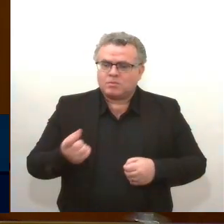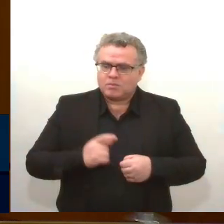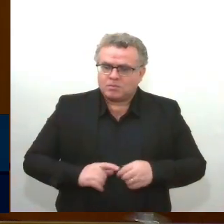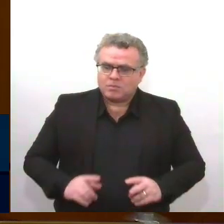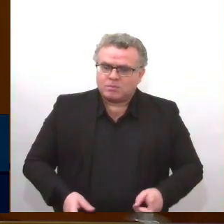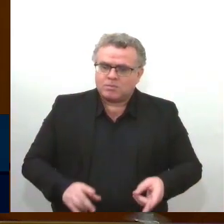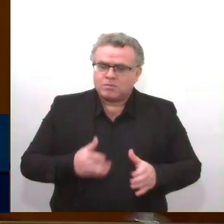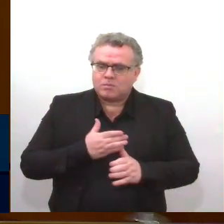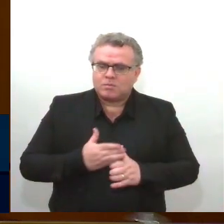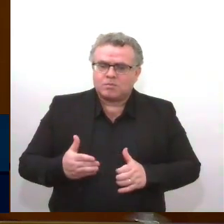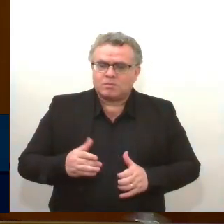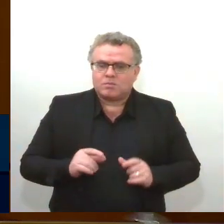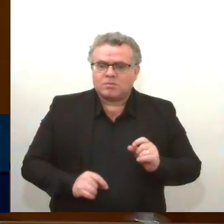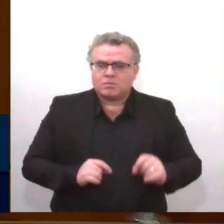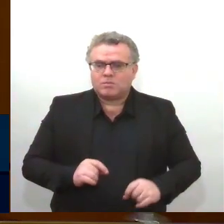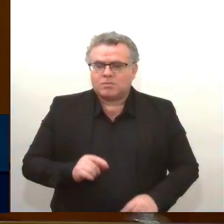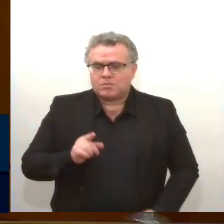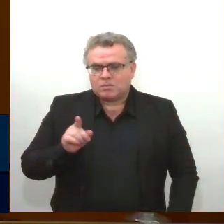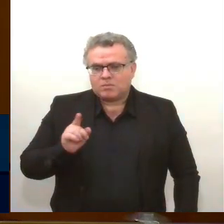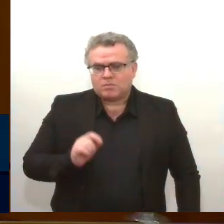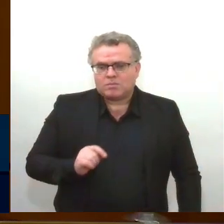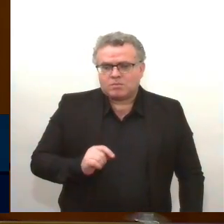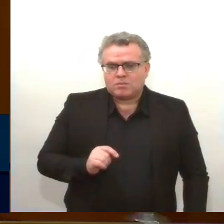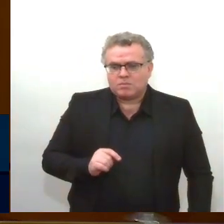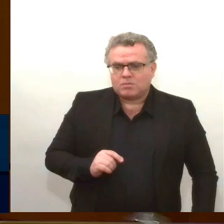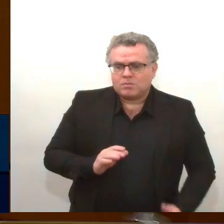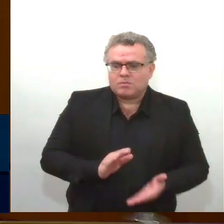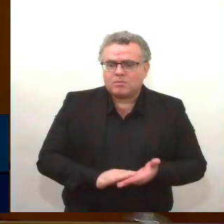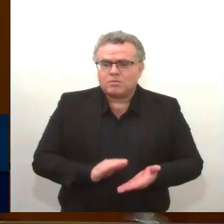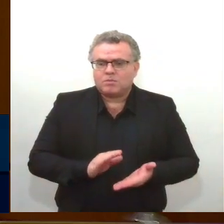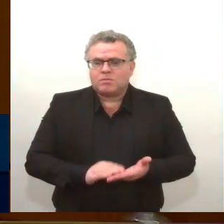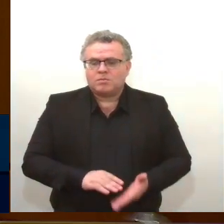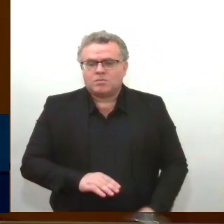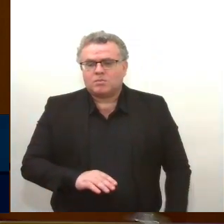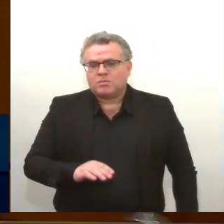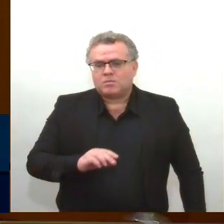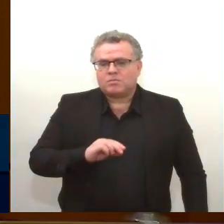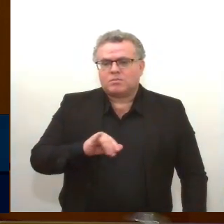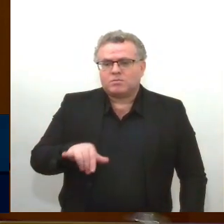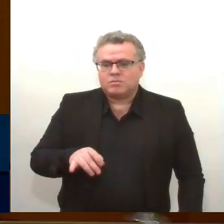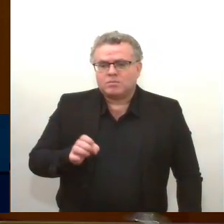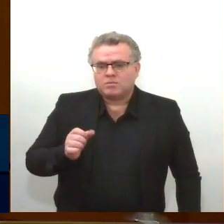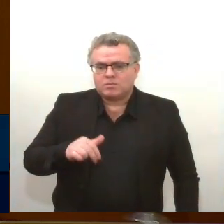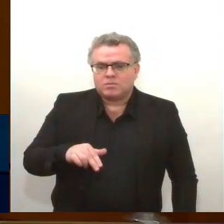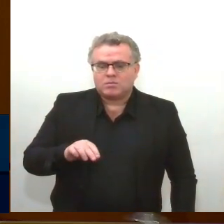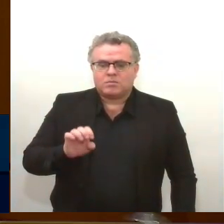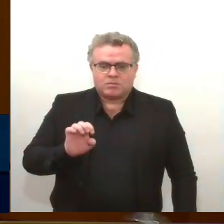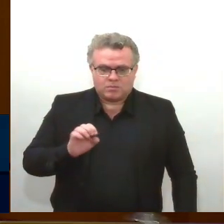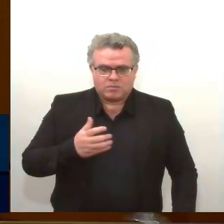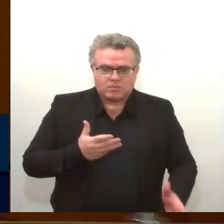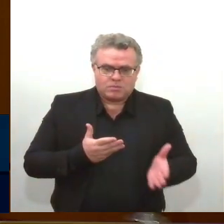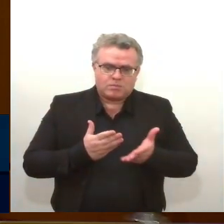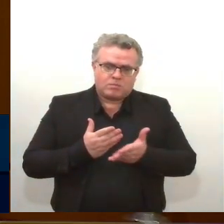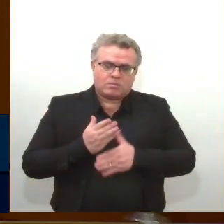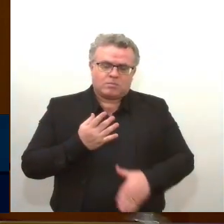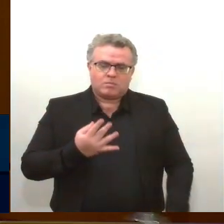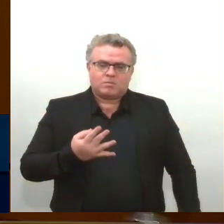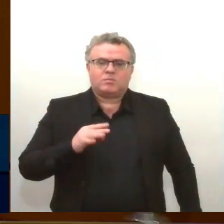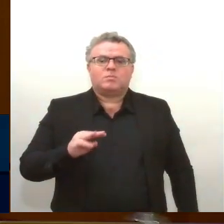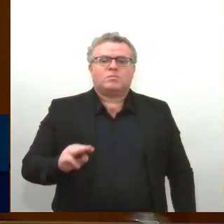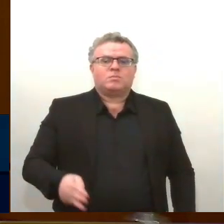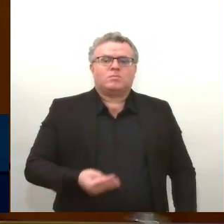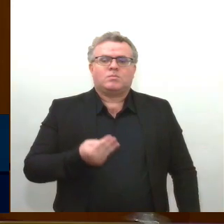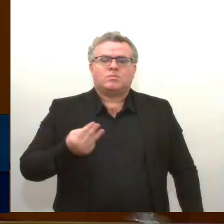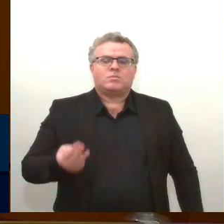Bonita parabenizar também a prefeita Jeane da farmácia foi reeleita com 4.310 votos a